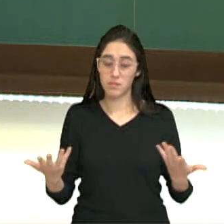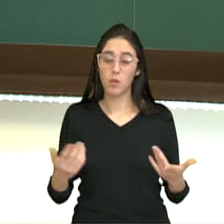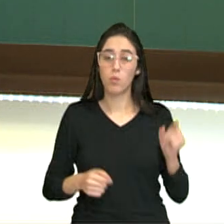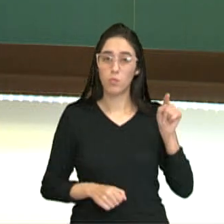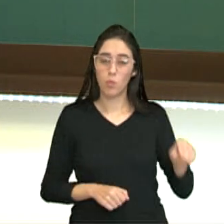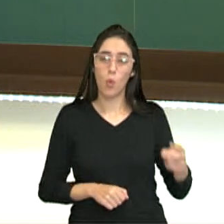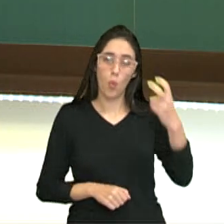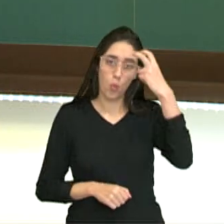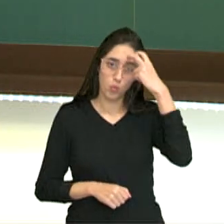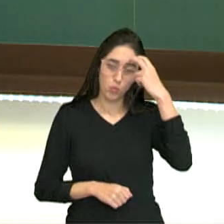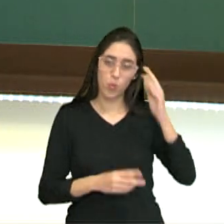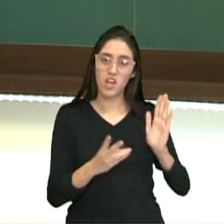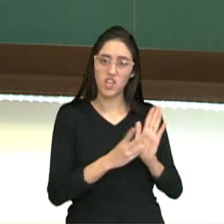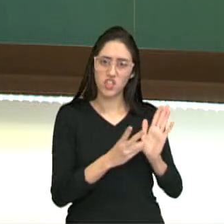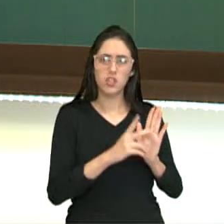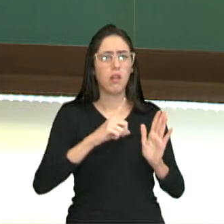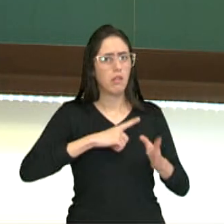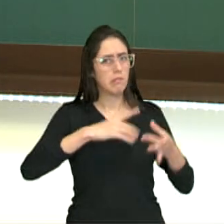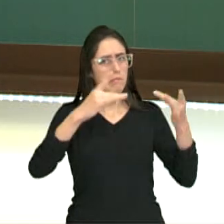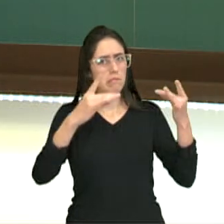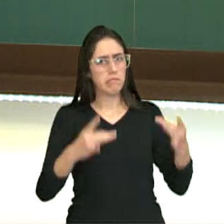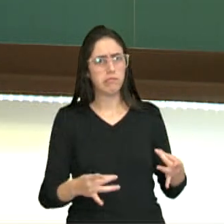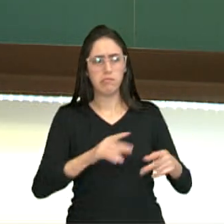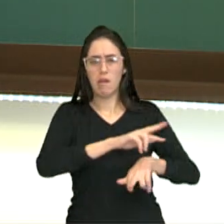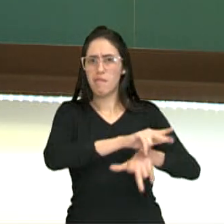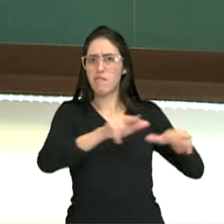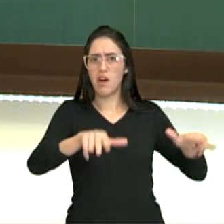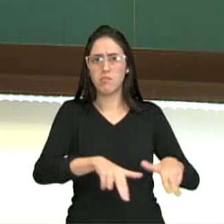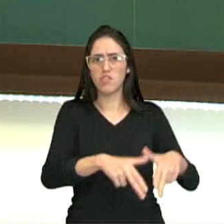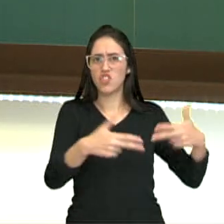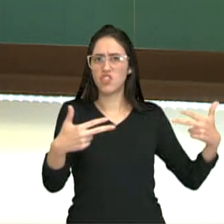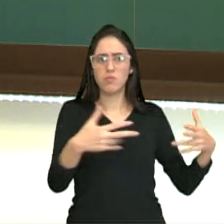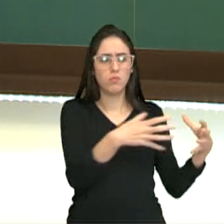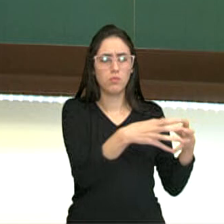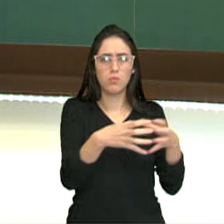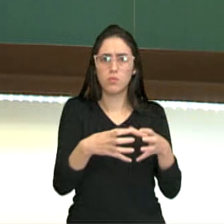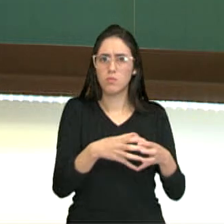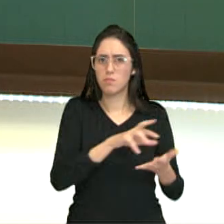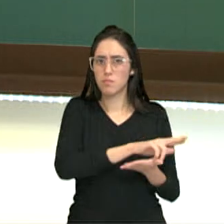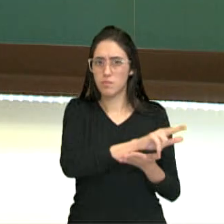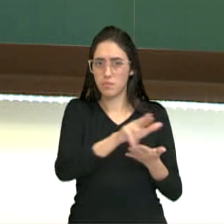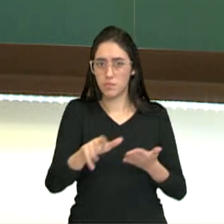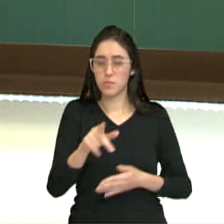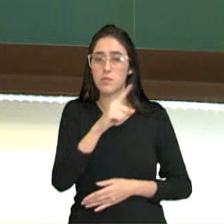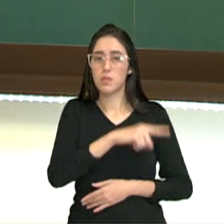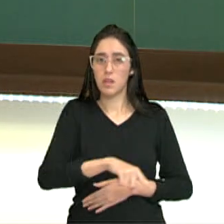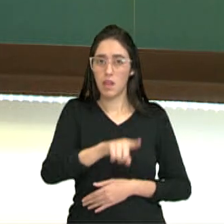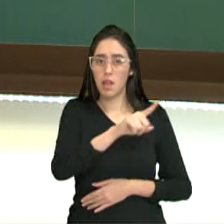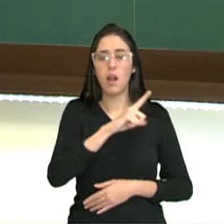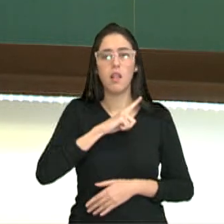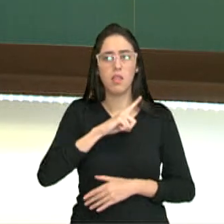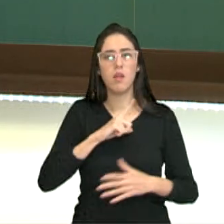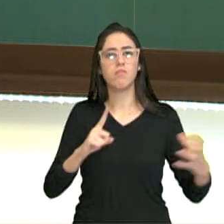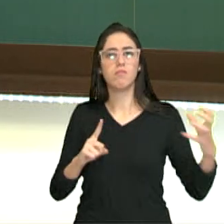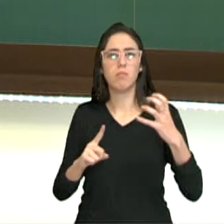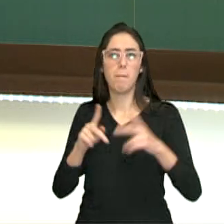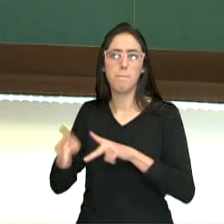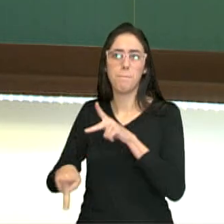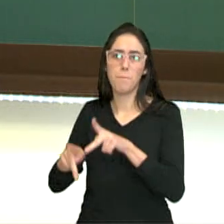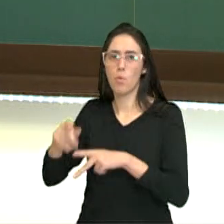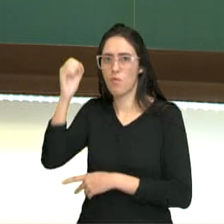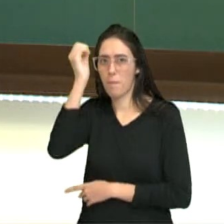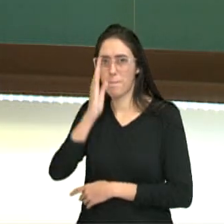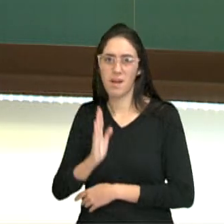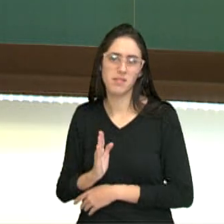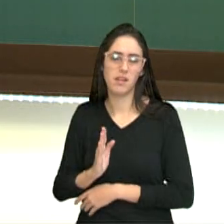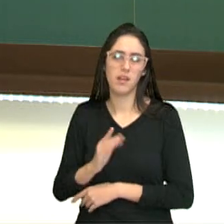bastante complexa, formada por muitas etnias, vai influenciar na formação do povo brasileiro na medida em que as pessoas